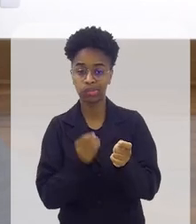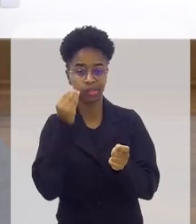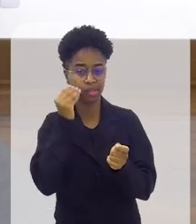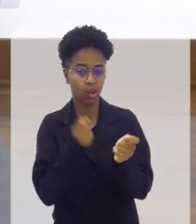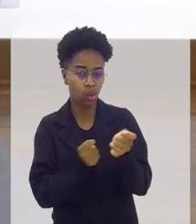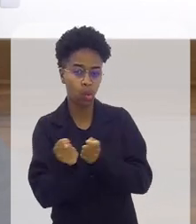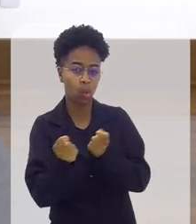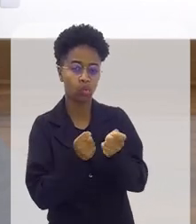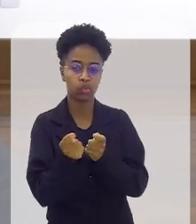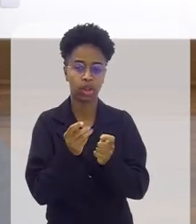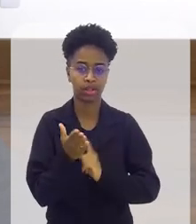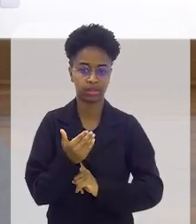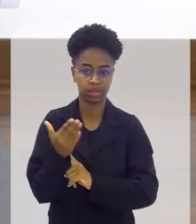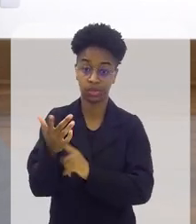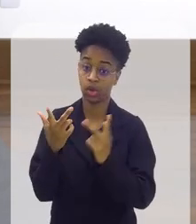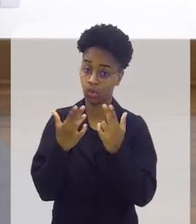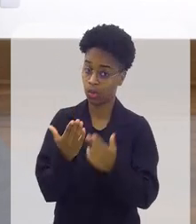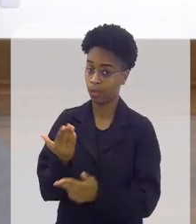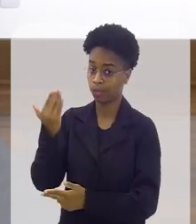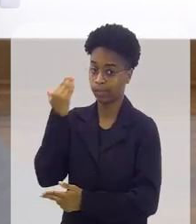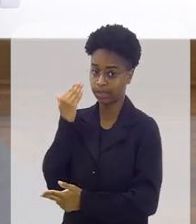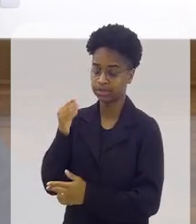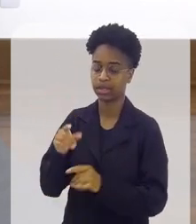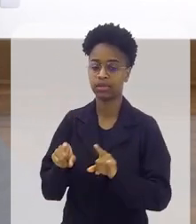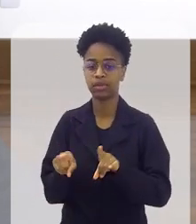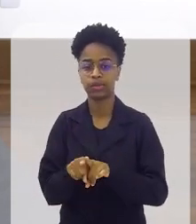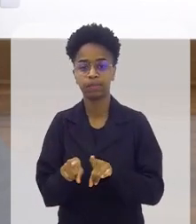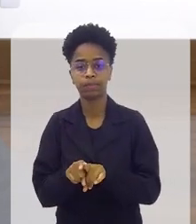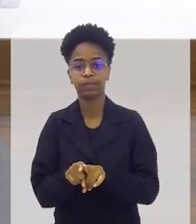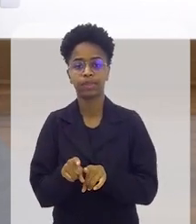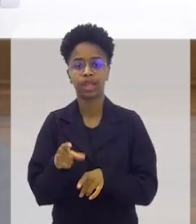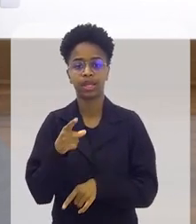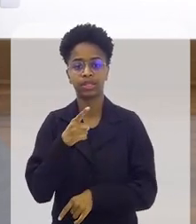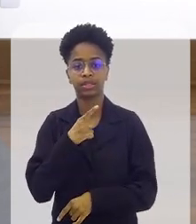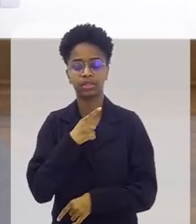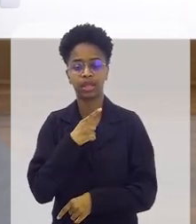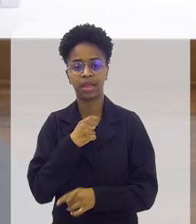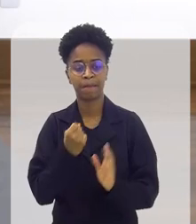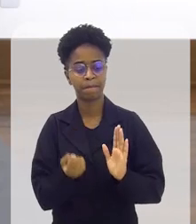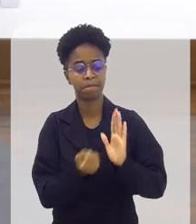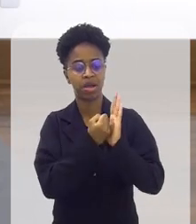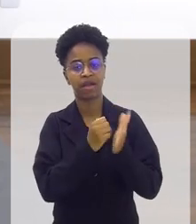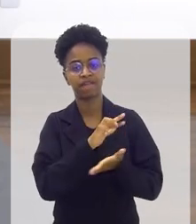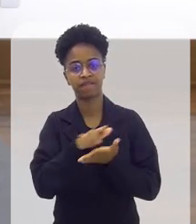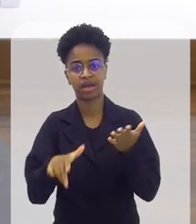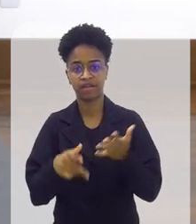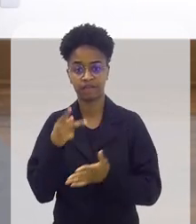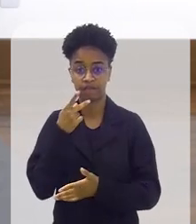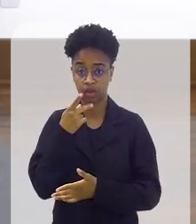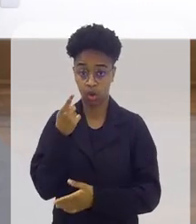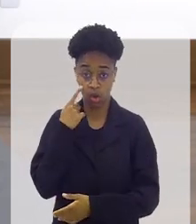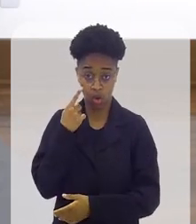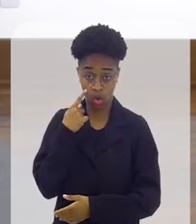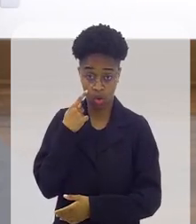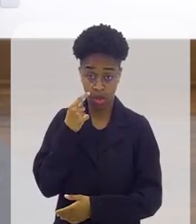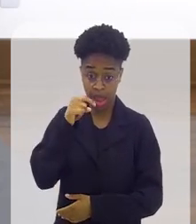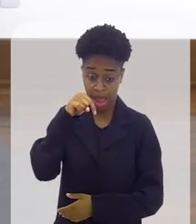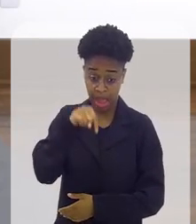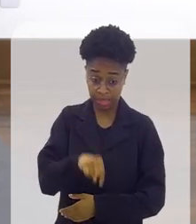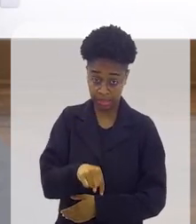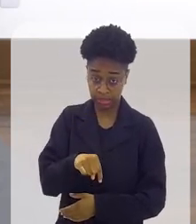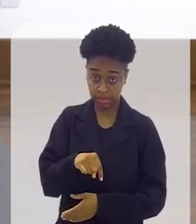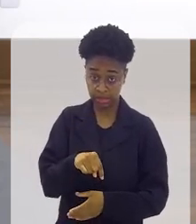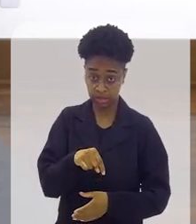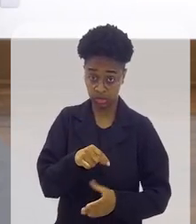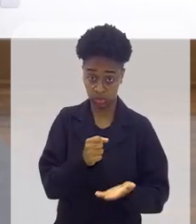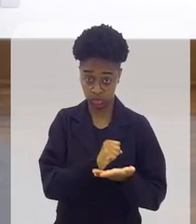controle sobre uma tecnologia, como já existiu antes. E existem muitas marcas entrando e falando, olha, aqui